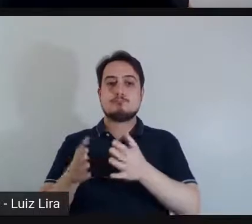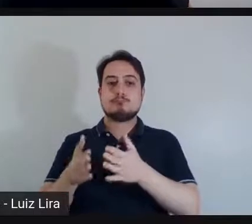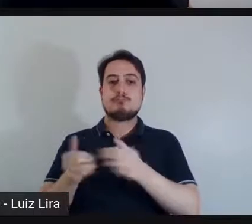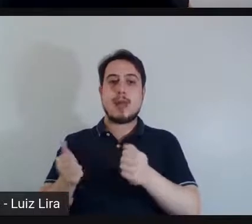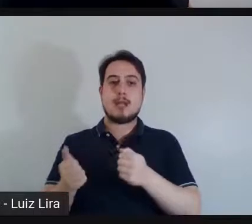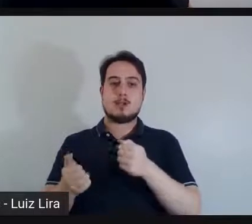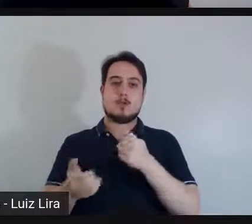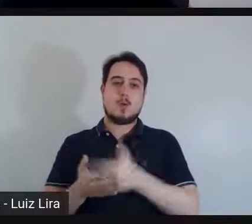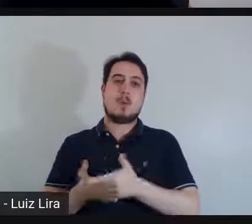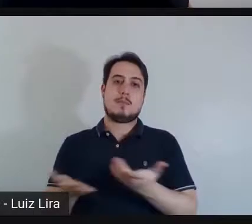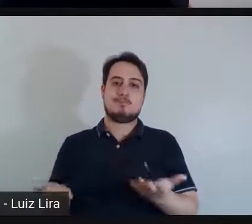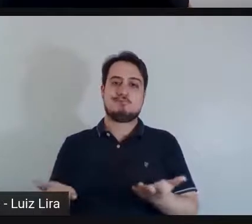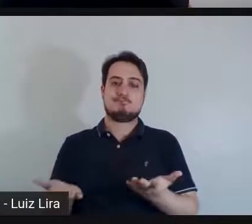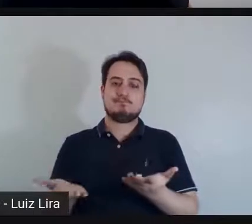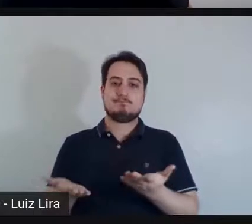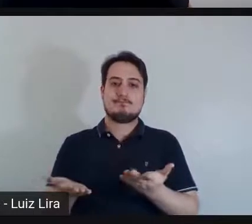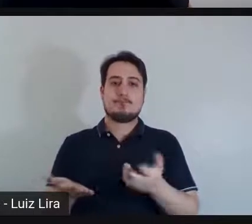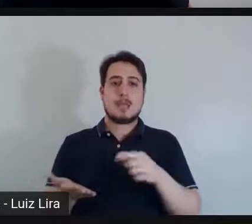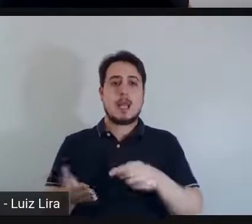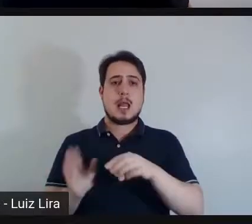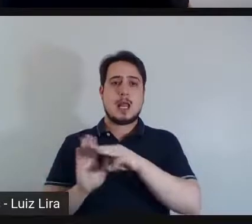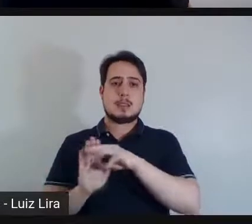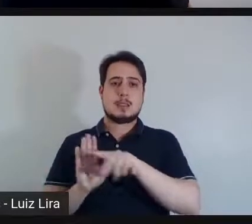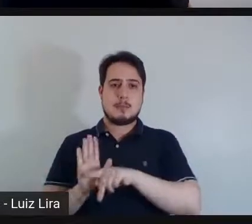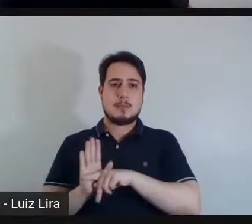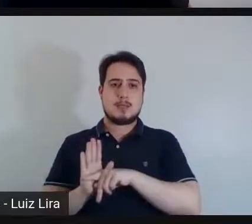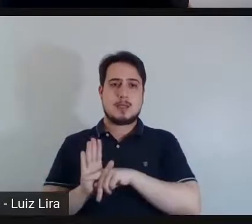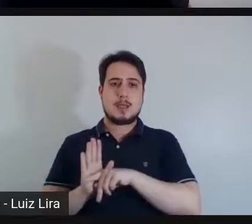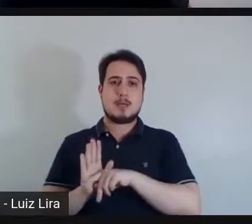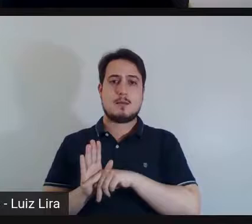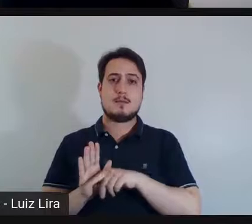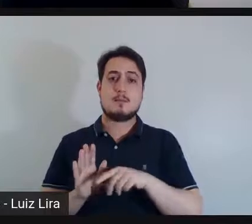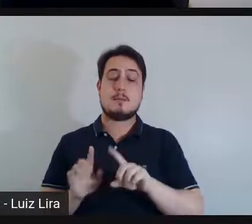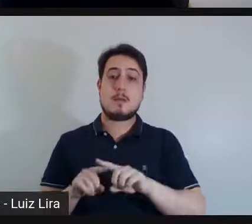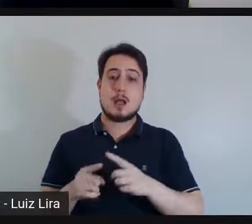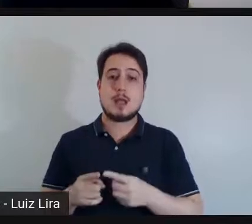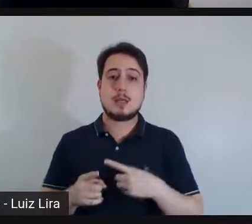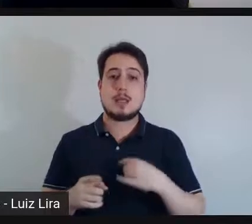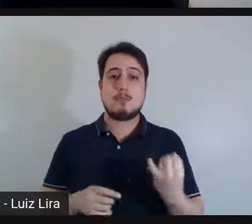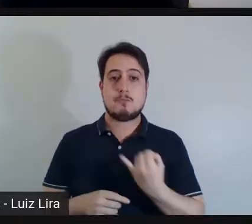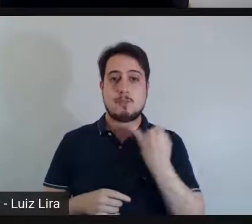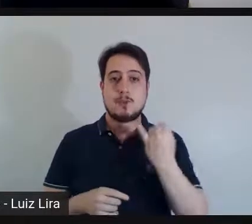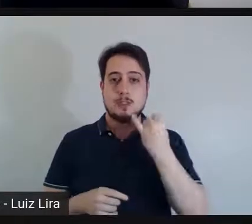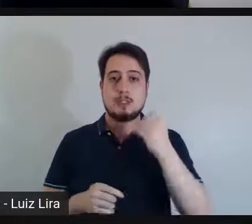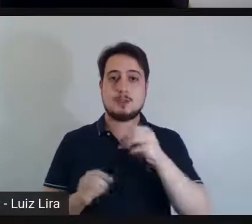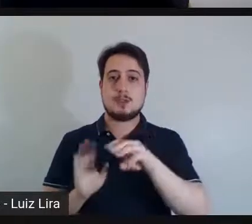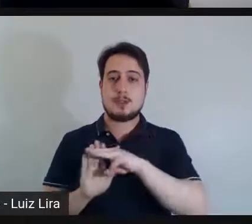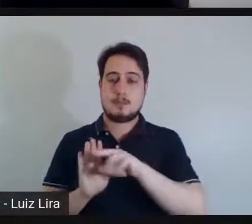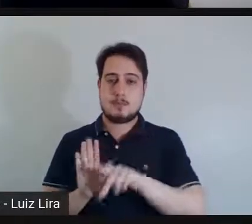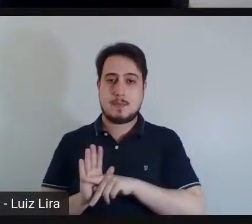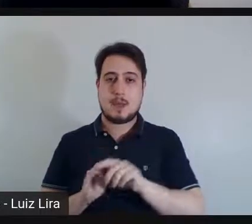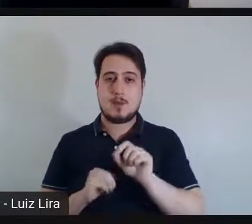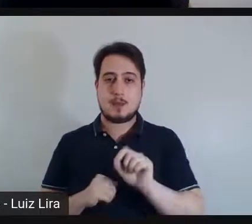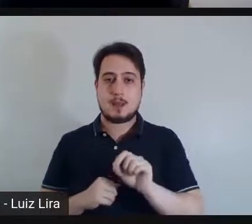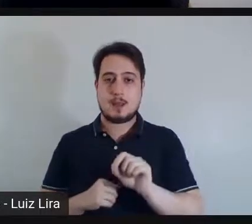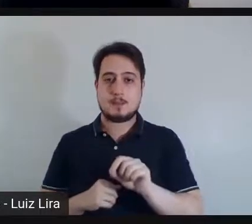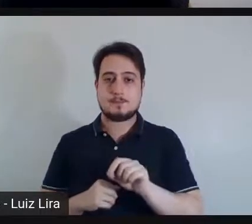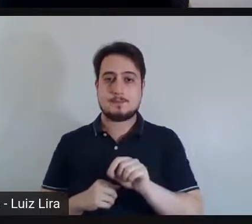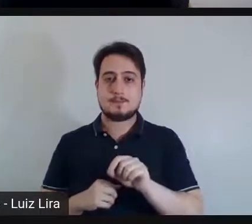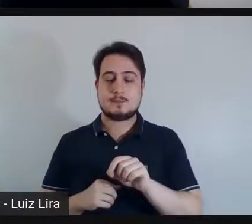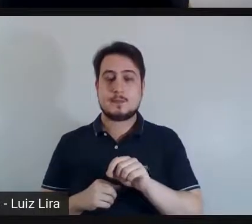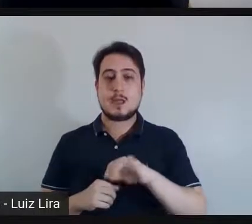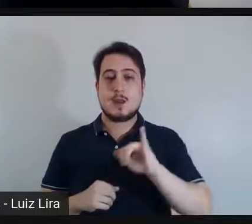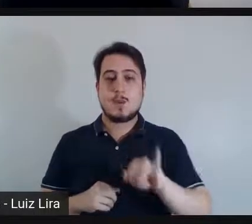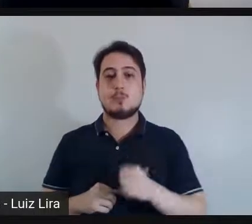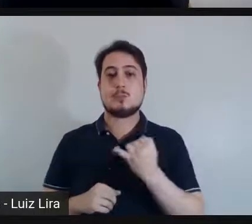nesse sentido? Então, essa MPV, ela caducou, né? Mas o mais importante dessa MP, eu acho que foi a oportunidade